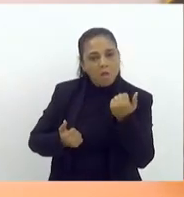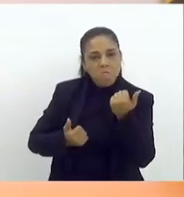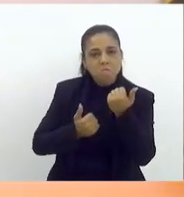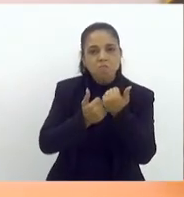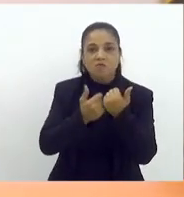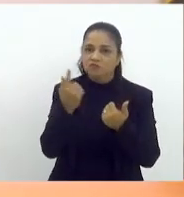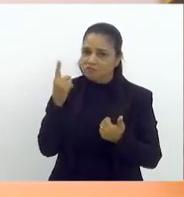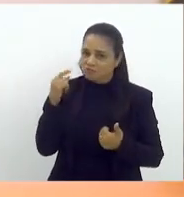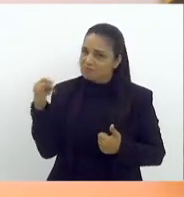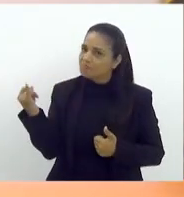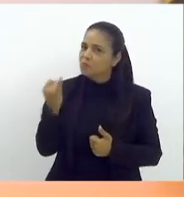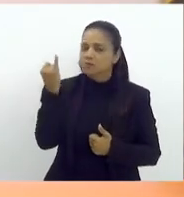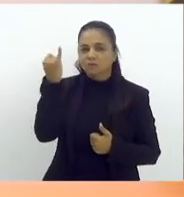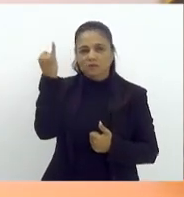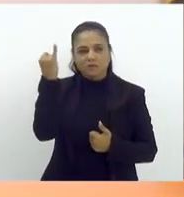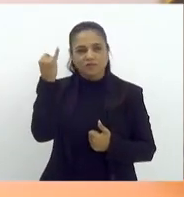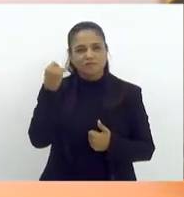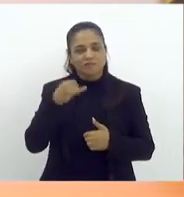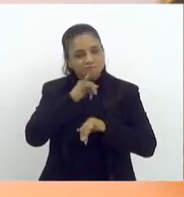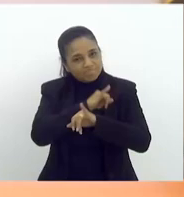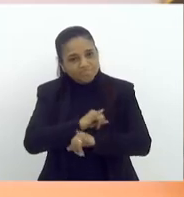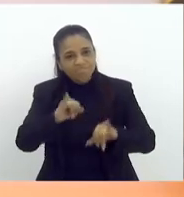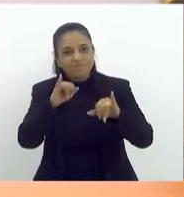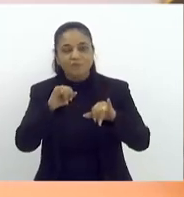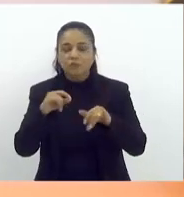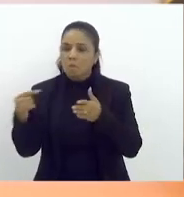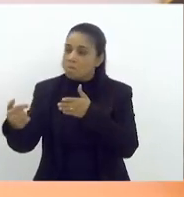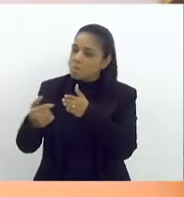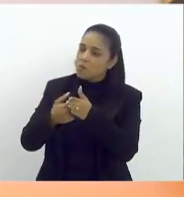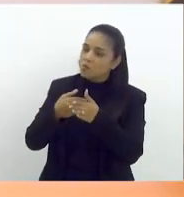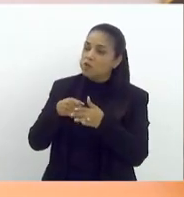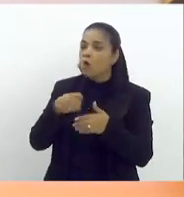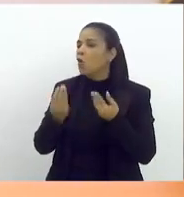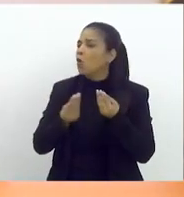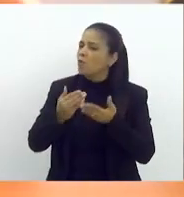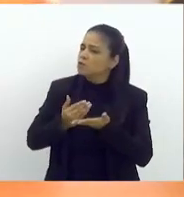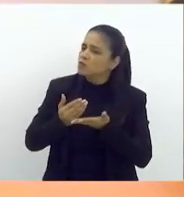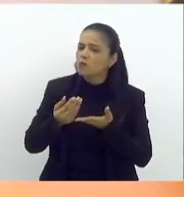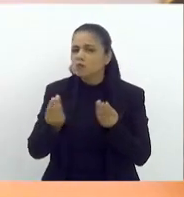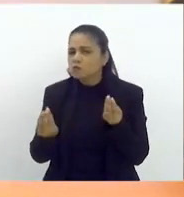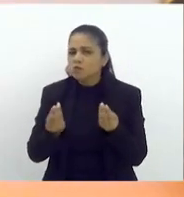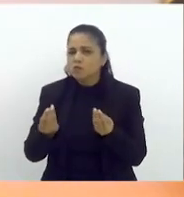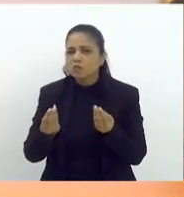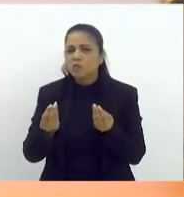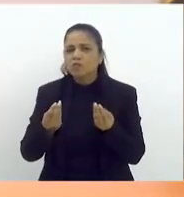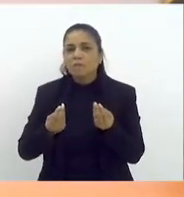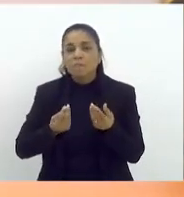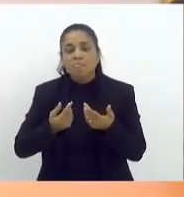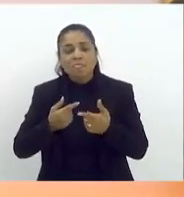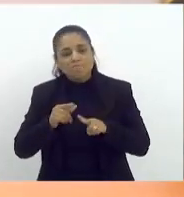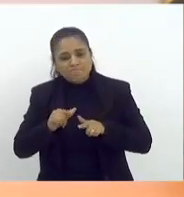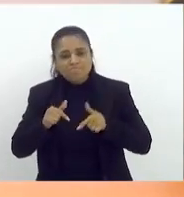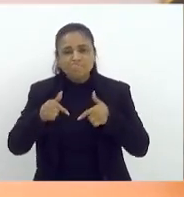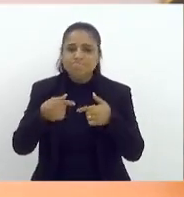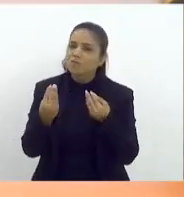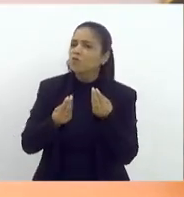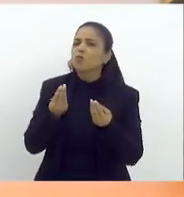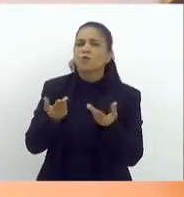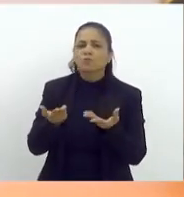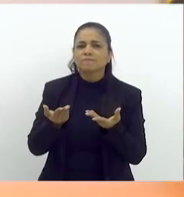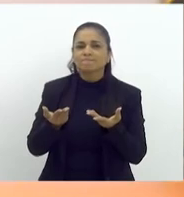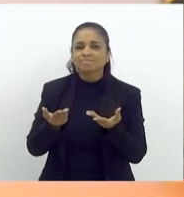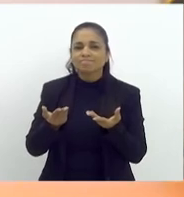né e eu falo isso para todas que me vem perguntando cara como você começou como você fez e assim